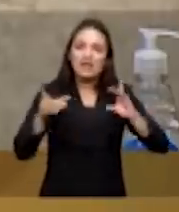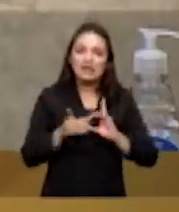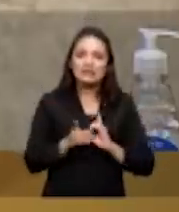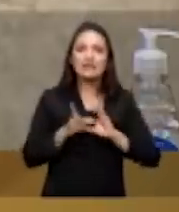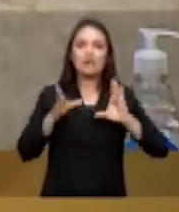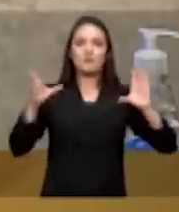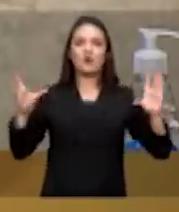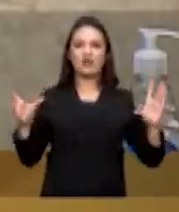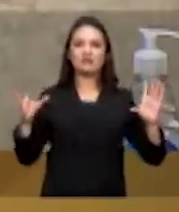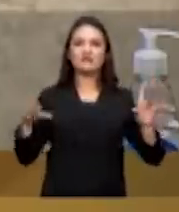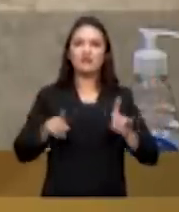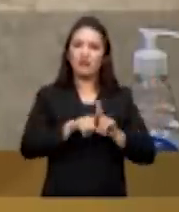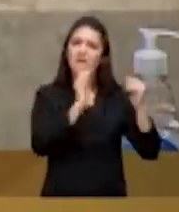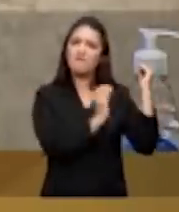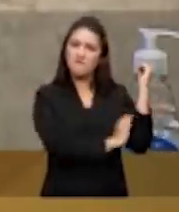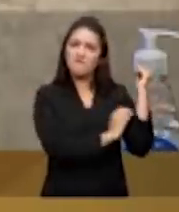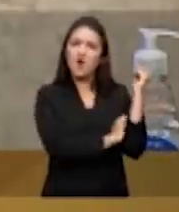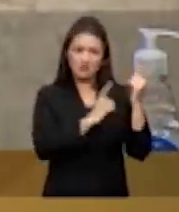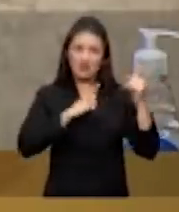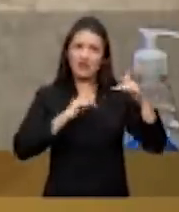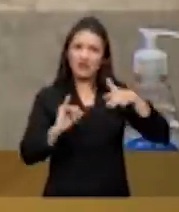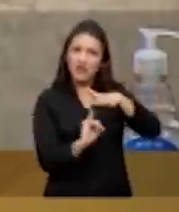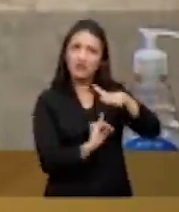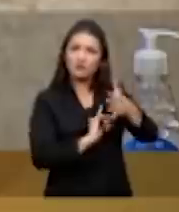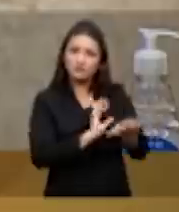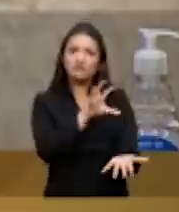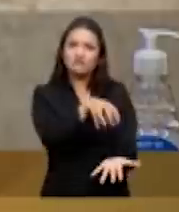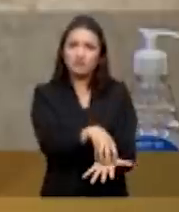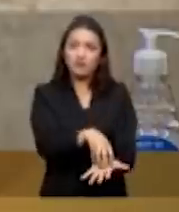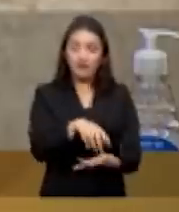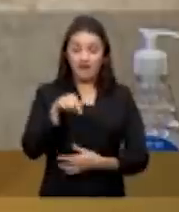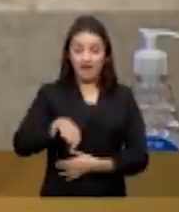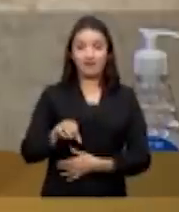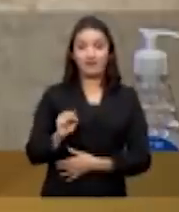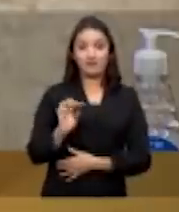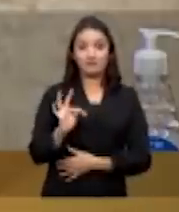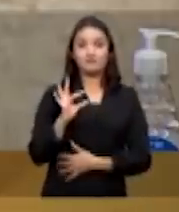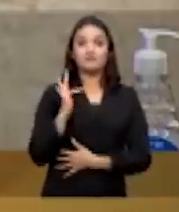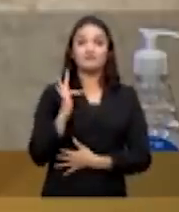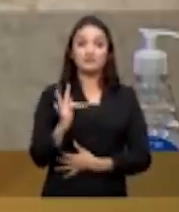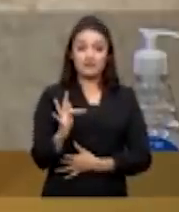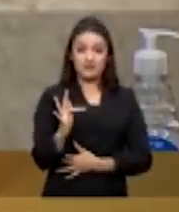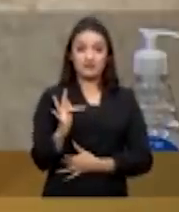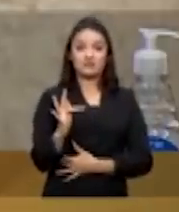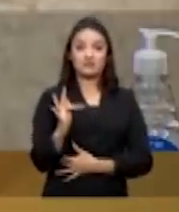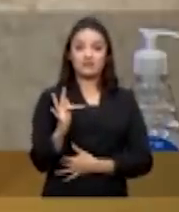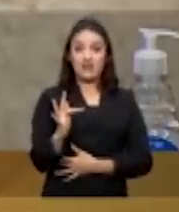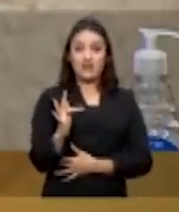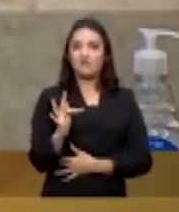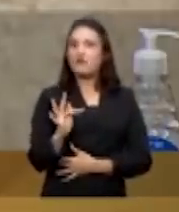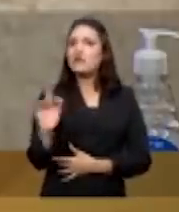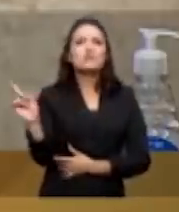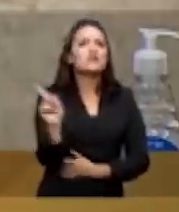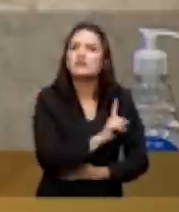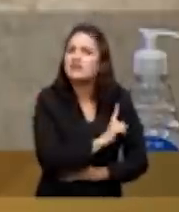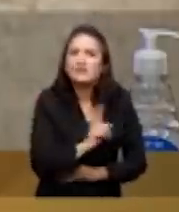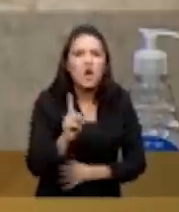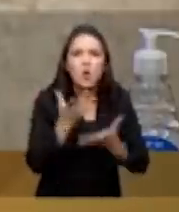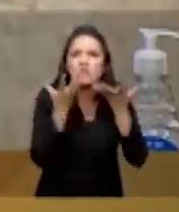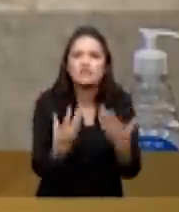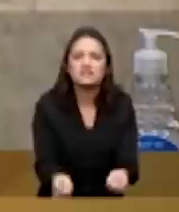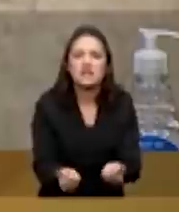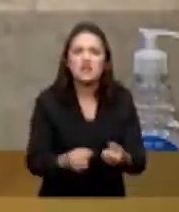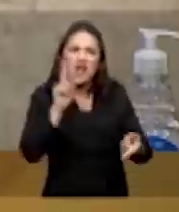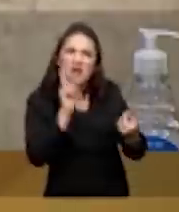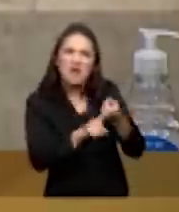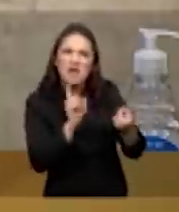vigor institucional, este Supremo Tribunal Federal jamais aceitará